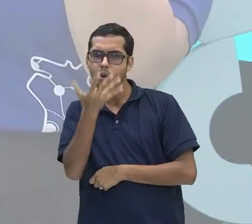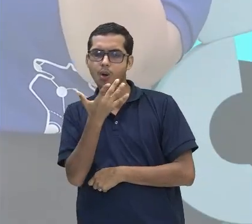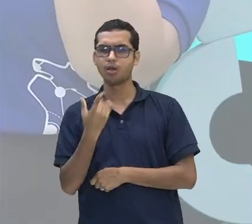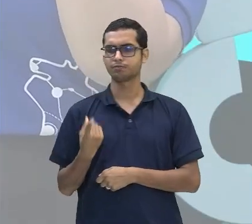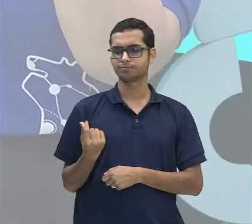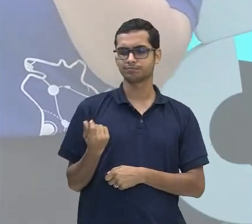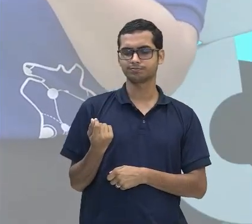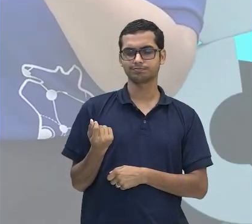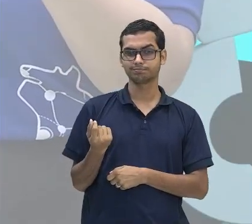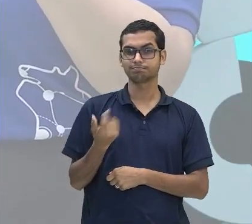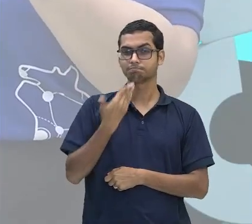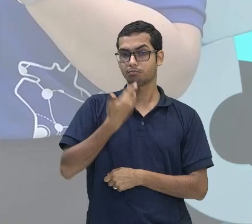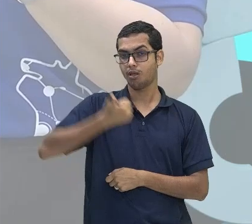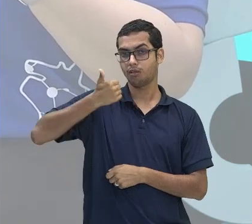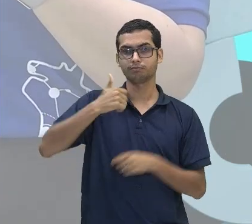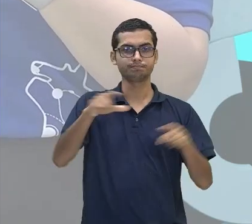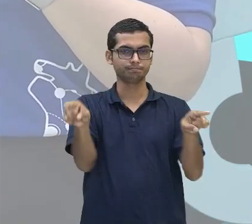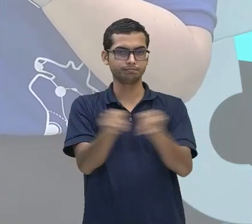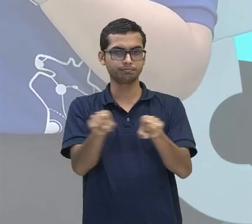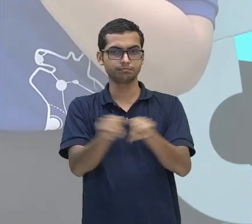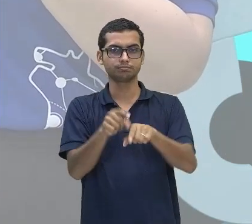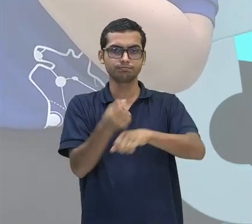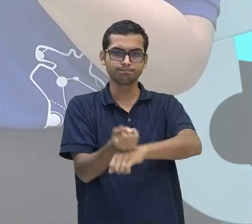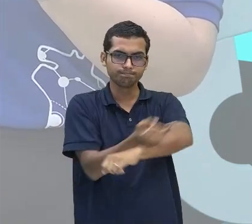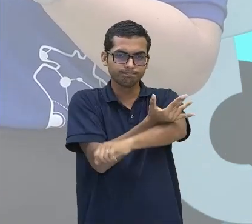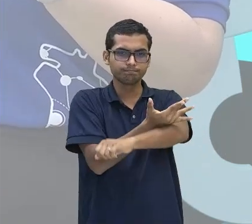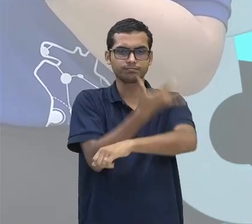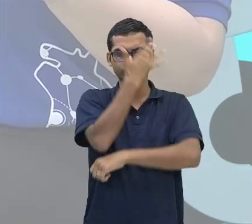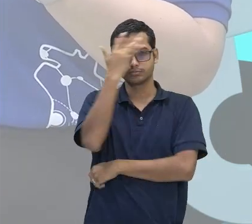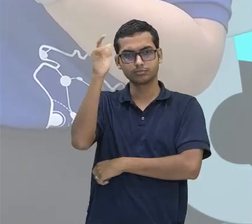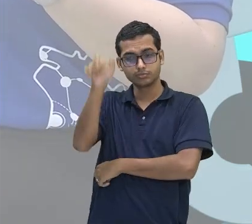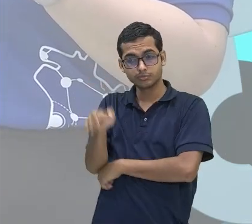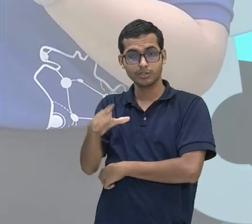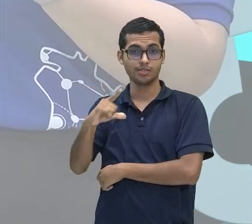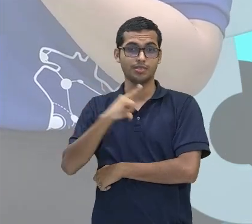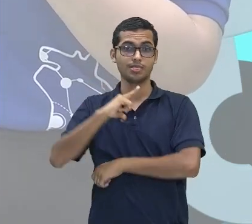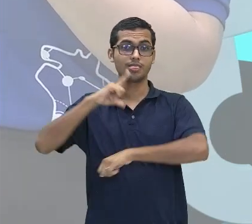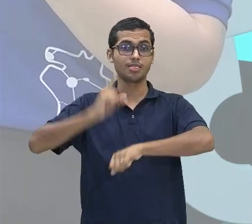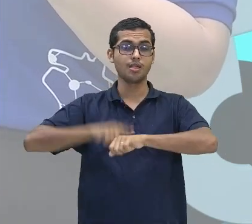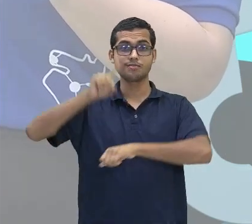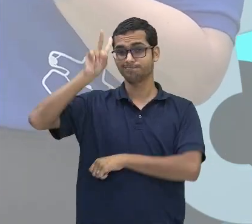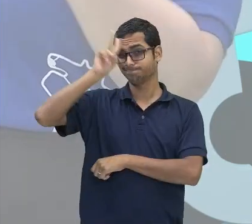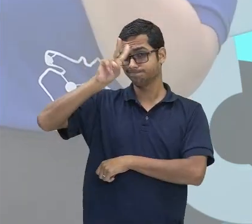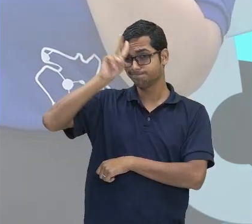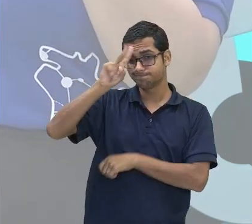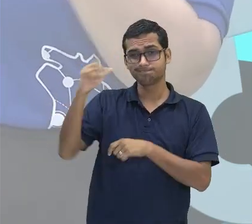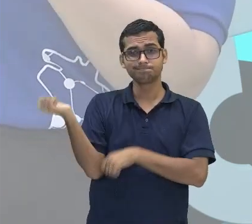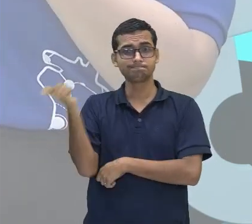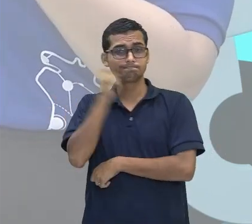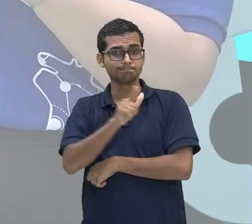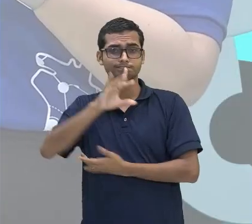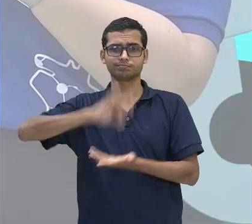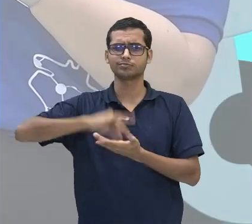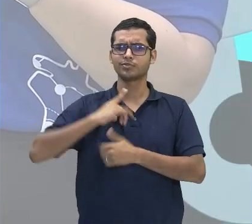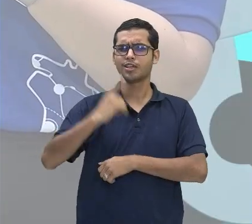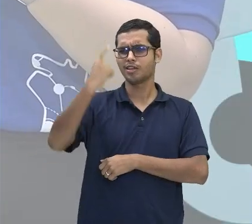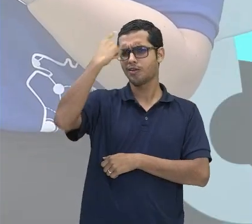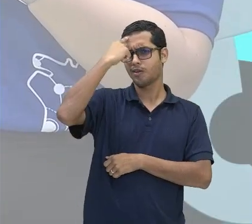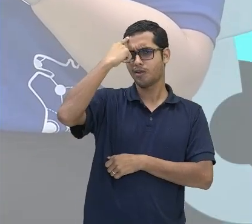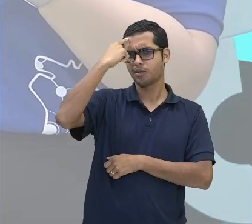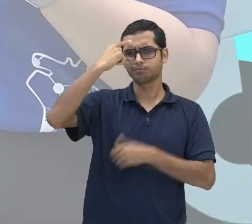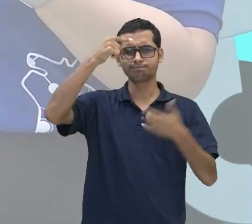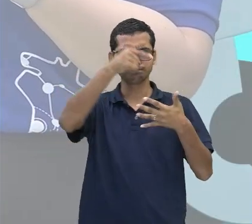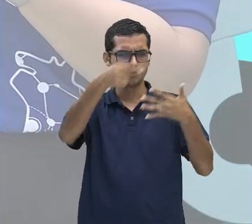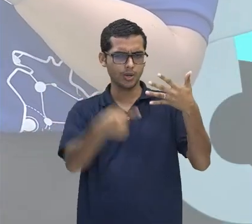tem a ver com as emoções que esse cliente vai lembrar, vai acessar ao pensar nessas